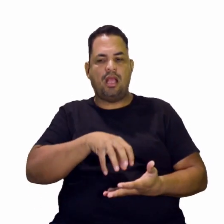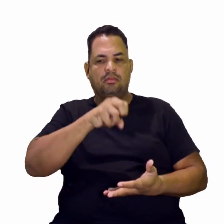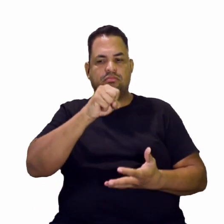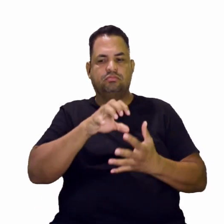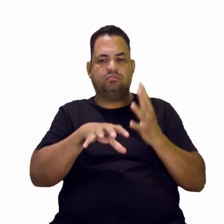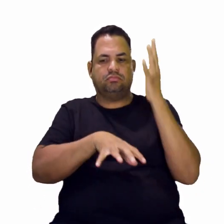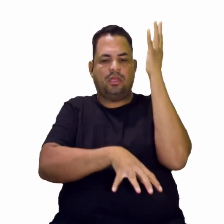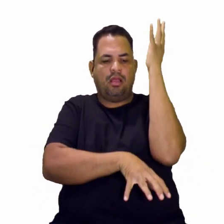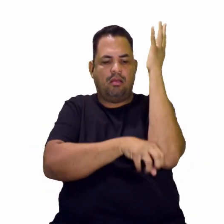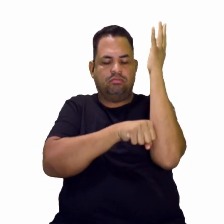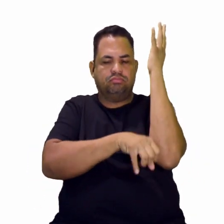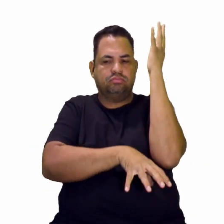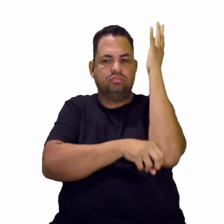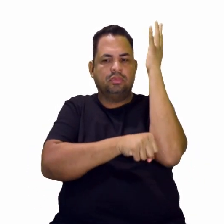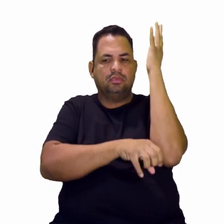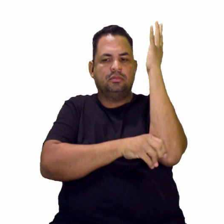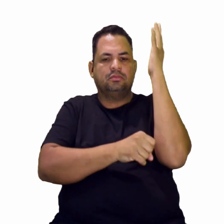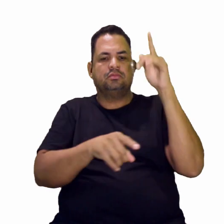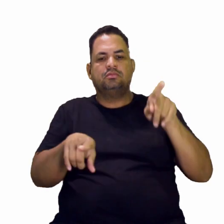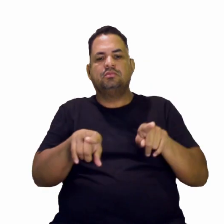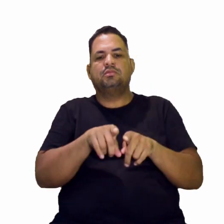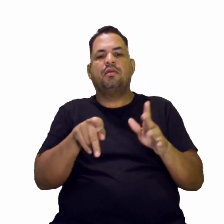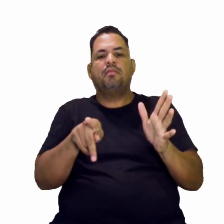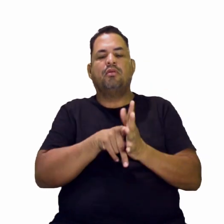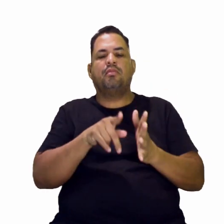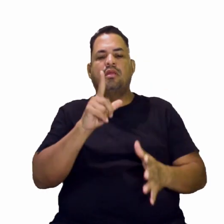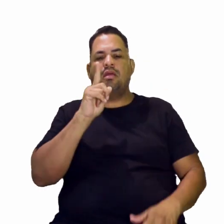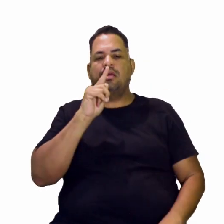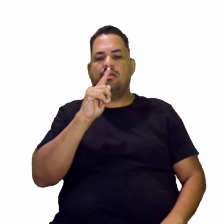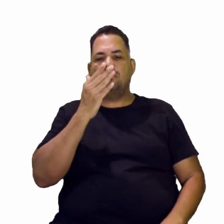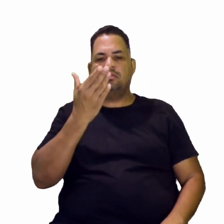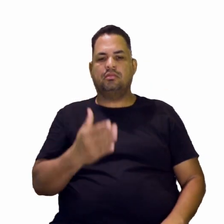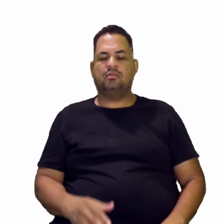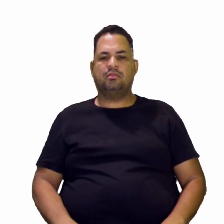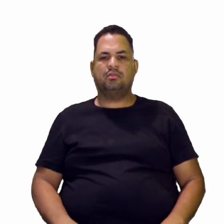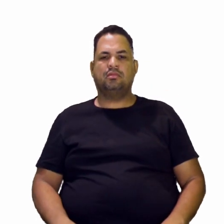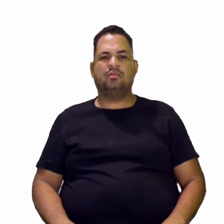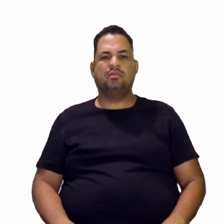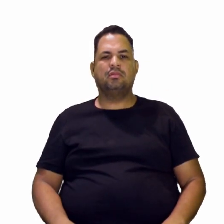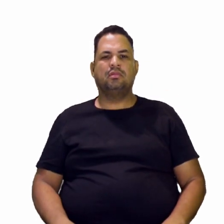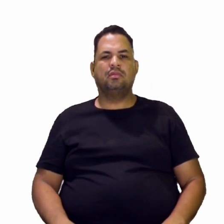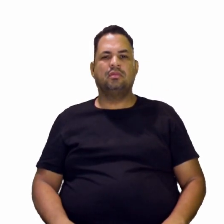alimento necessário para elas dali daquela água, tá bom?